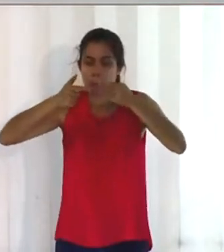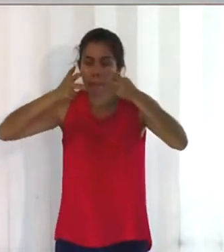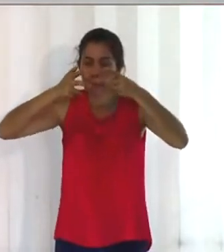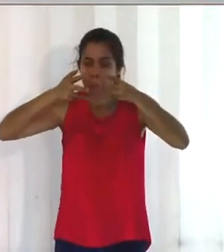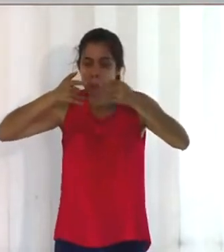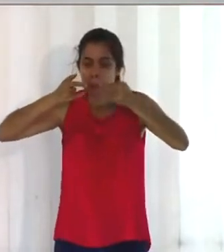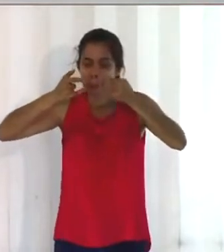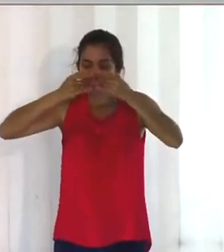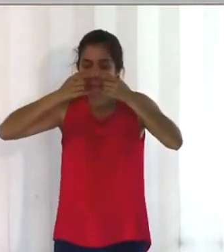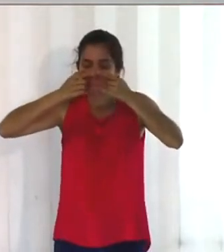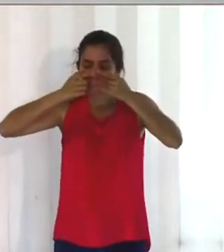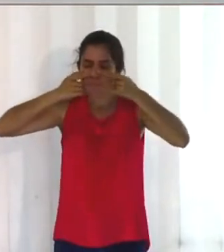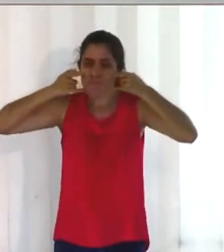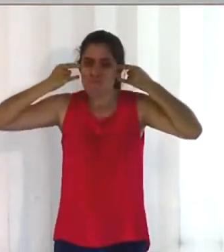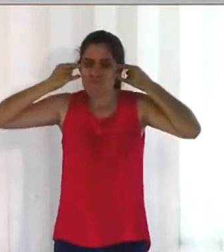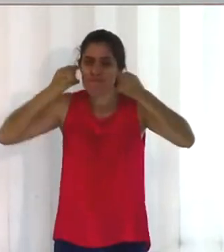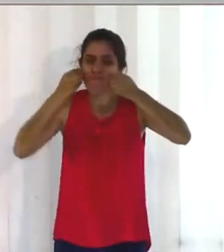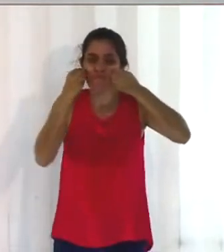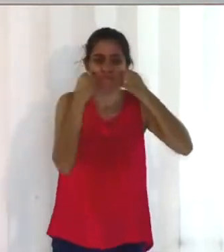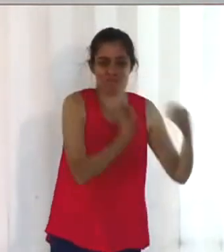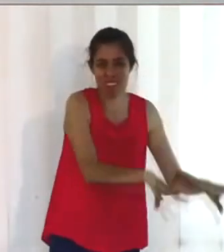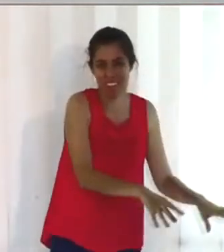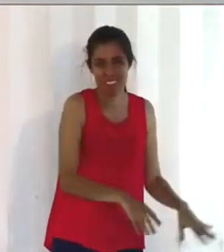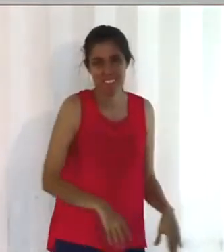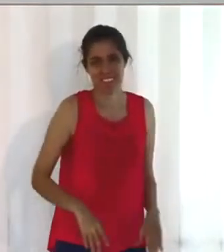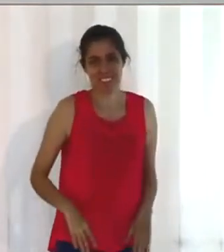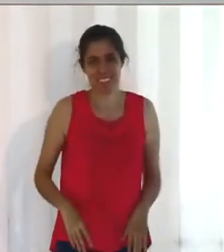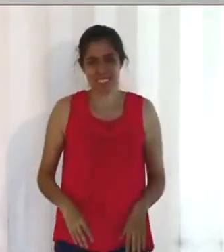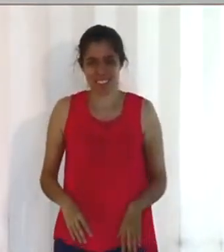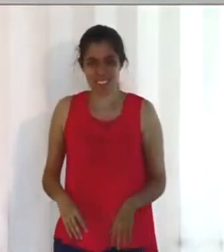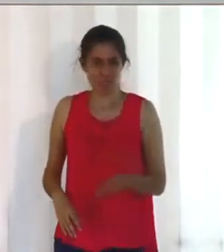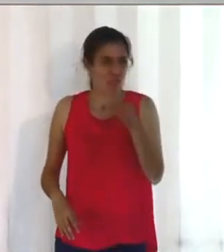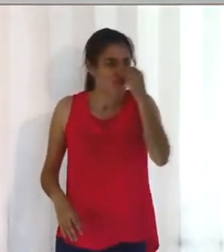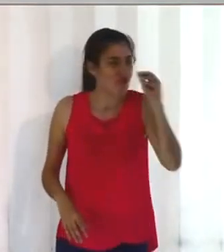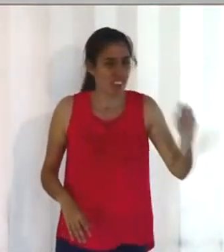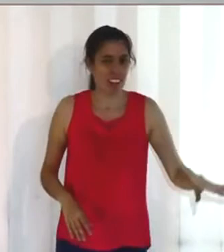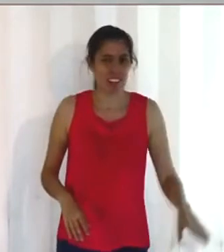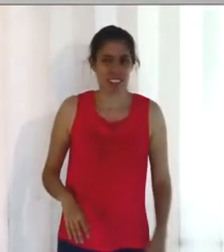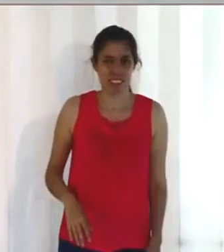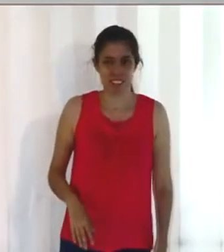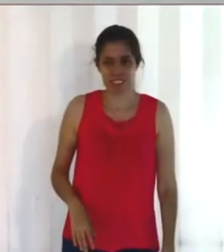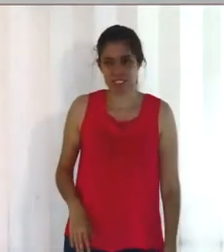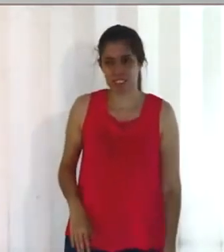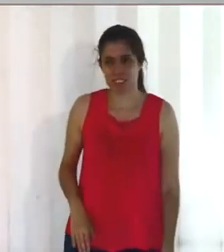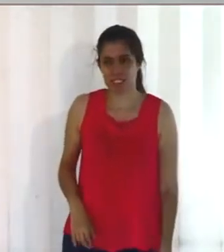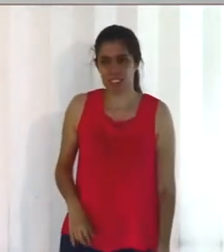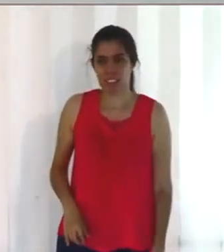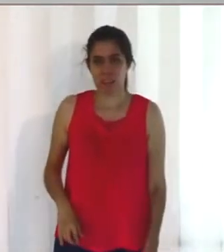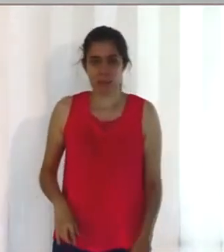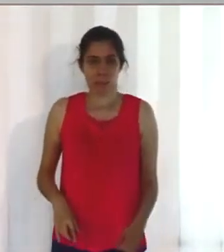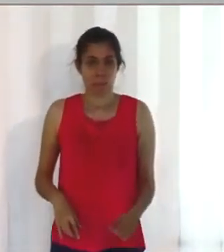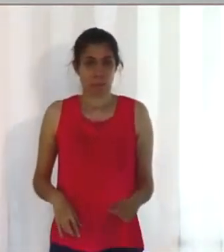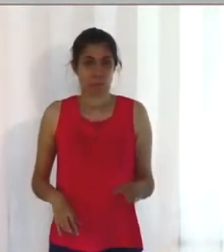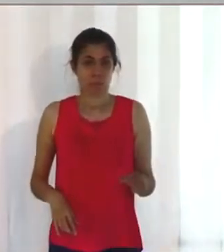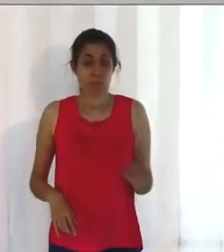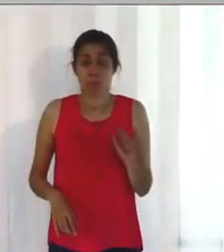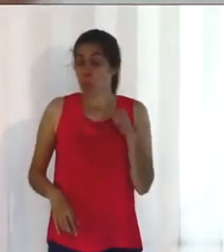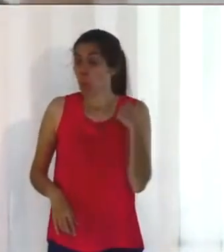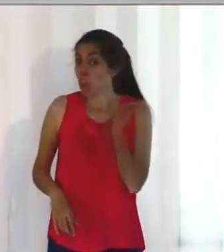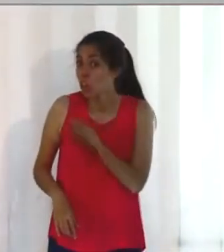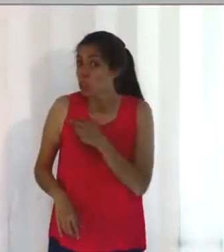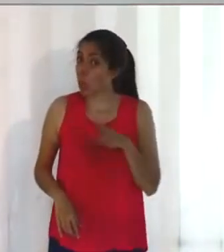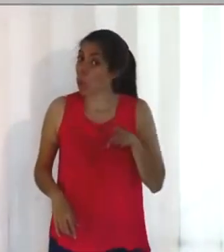manter o princípio de deixar os nossos calçados na porta em algum lugar, ou higienizar com